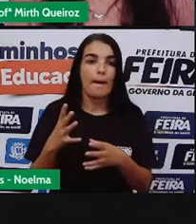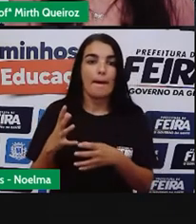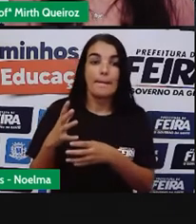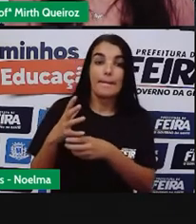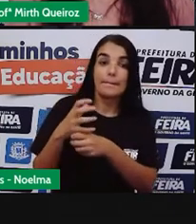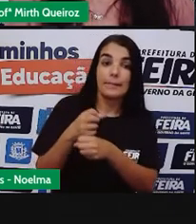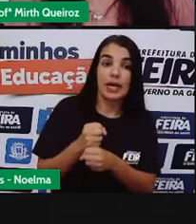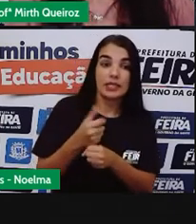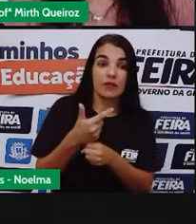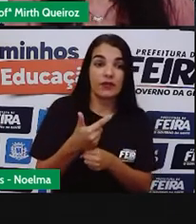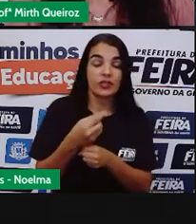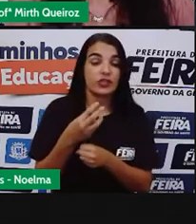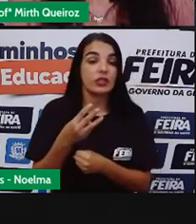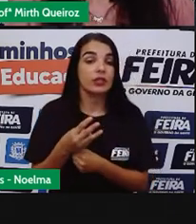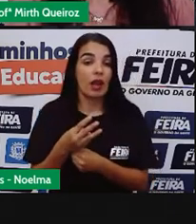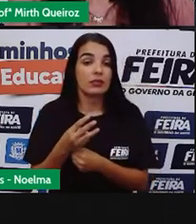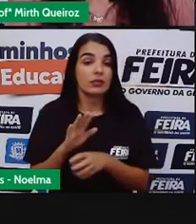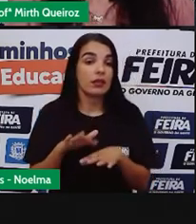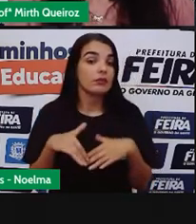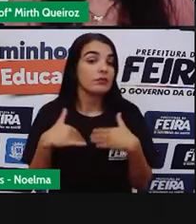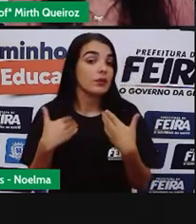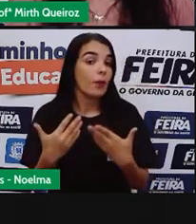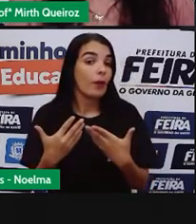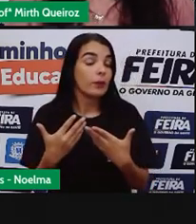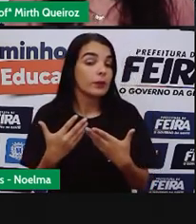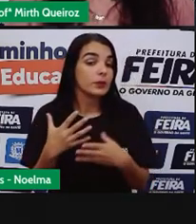mesmo, mais 23,